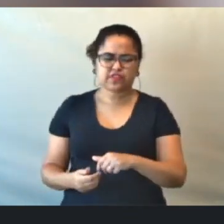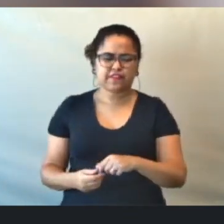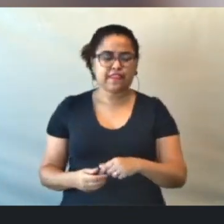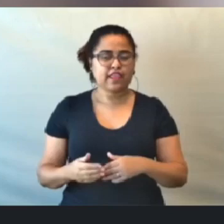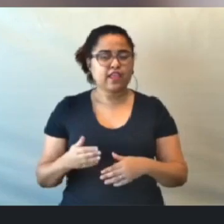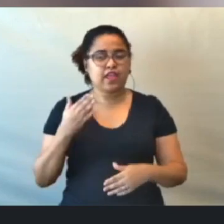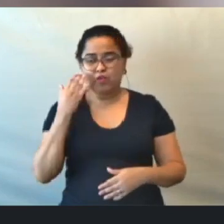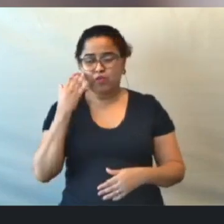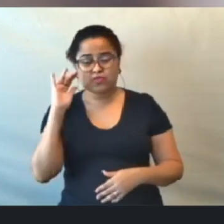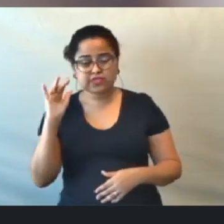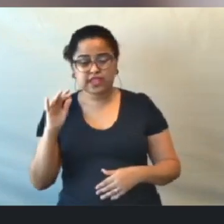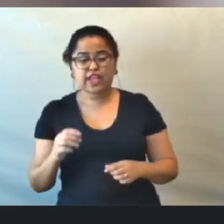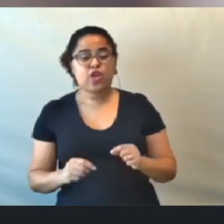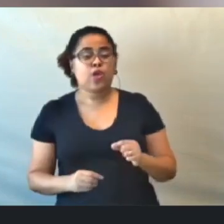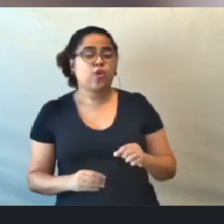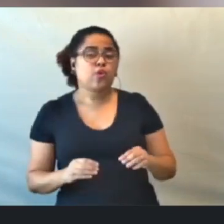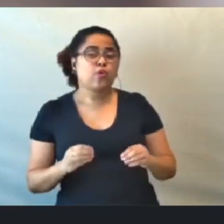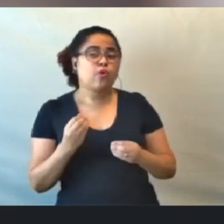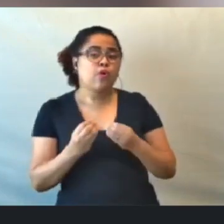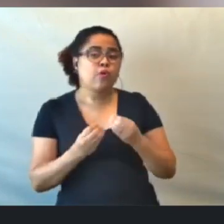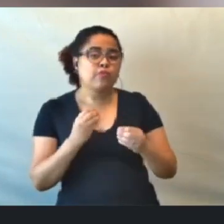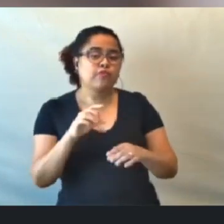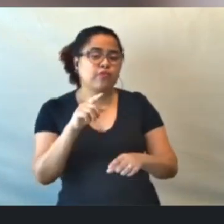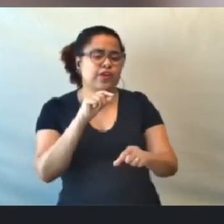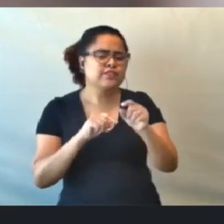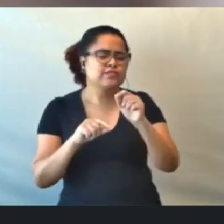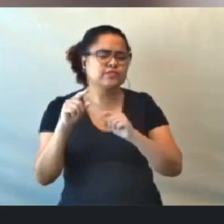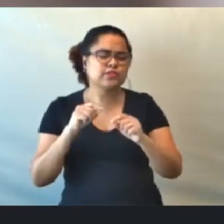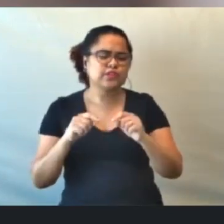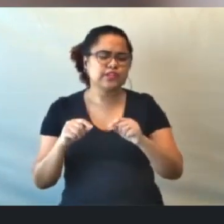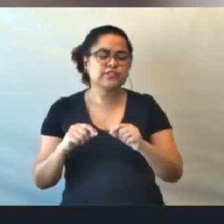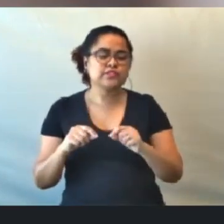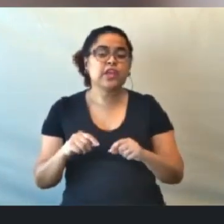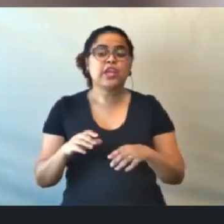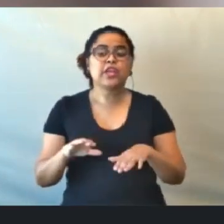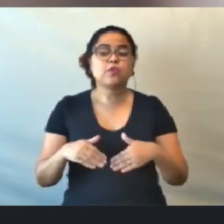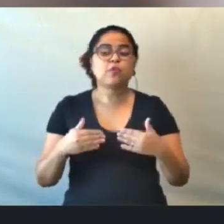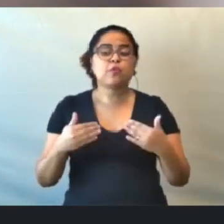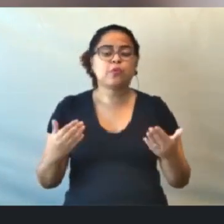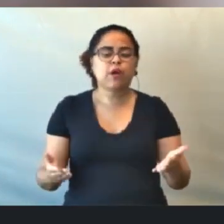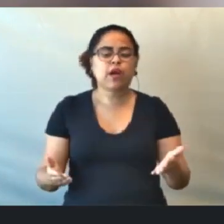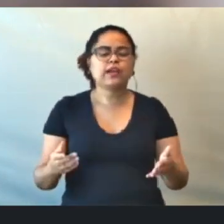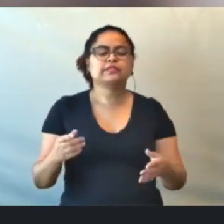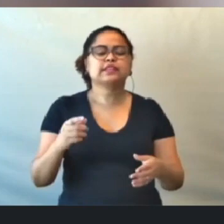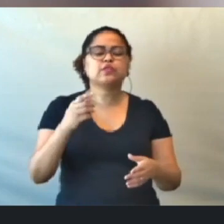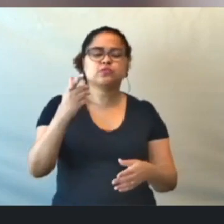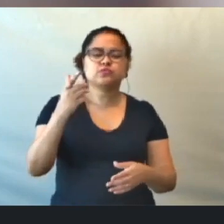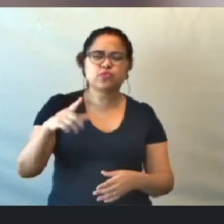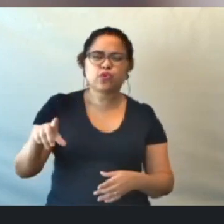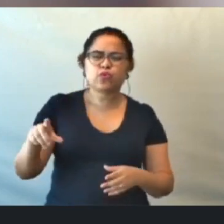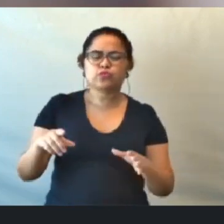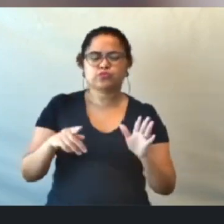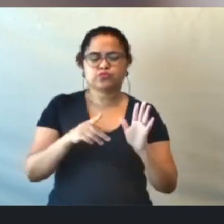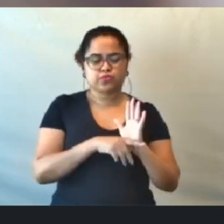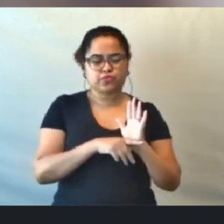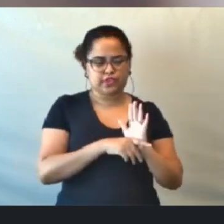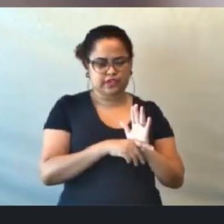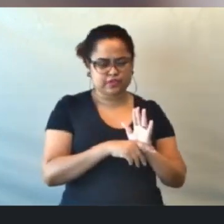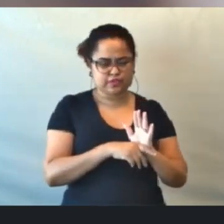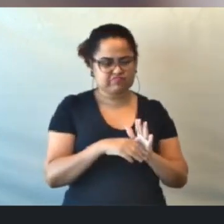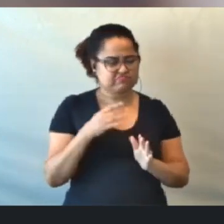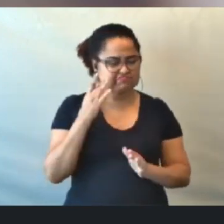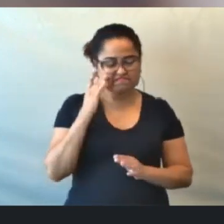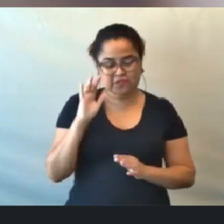eram as outras... os outros projetos, né, os outros tratamentos que foram aconselhados, não sei. Mas que o Fosloc é